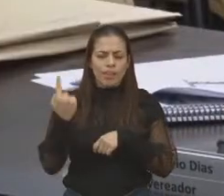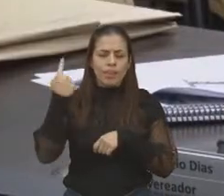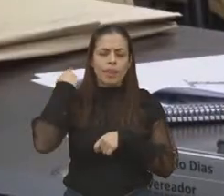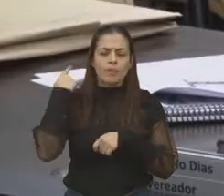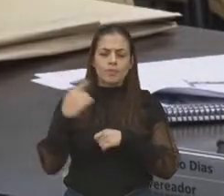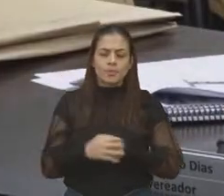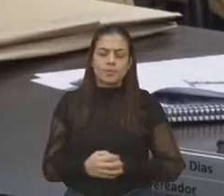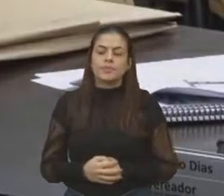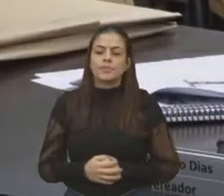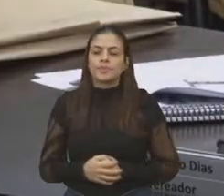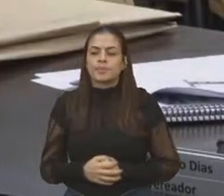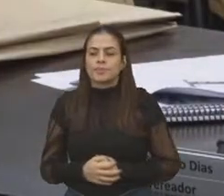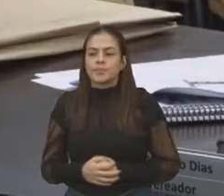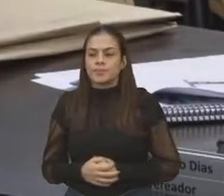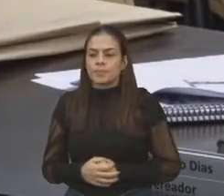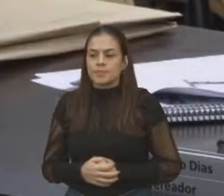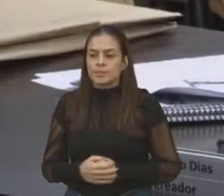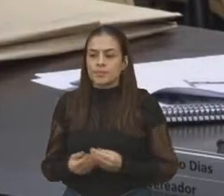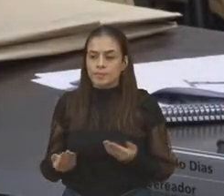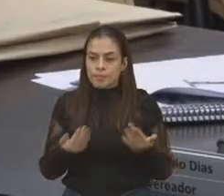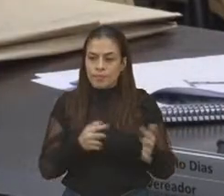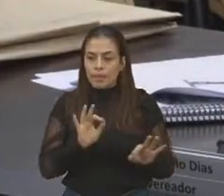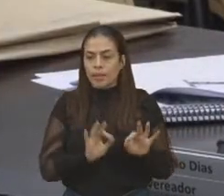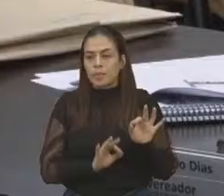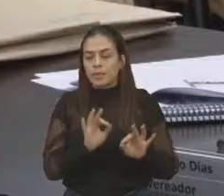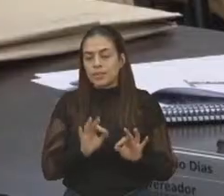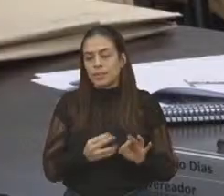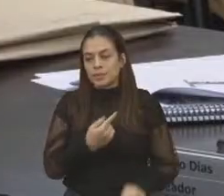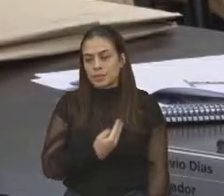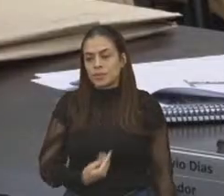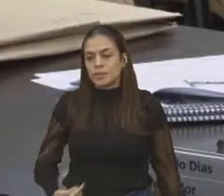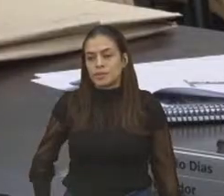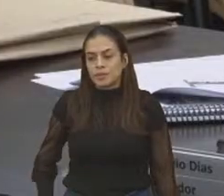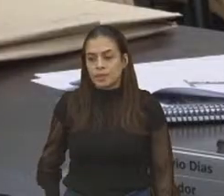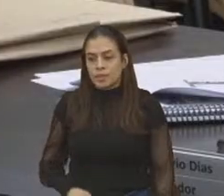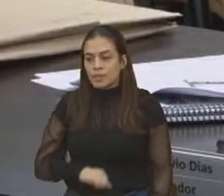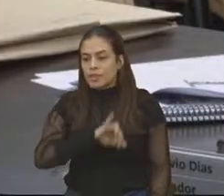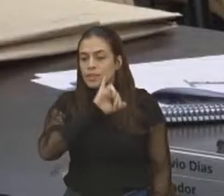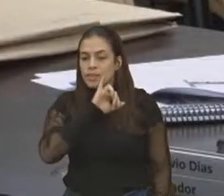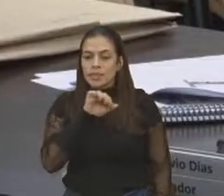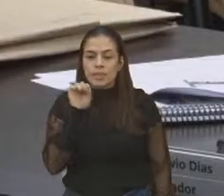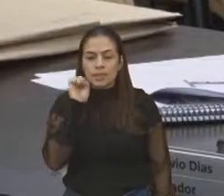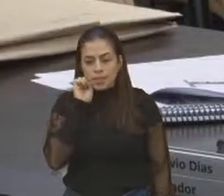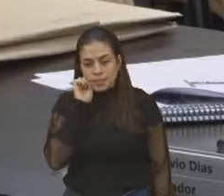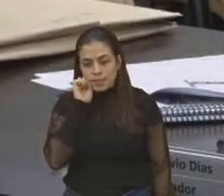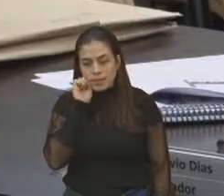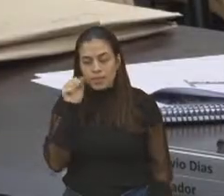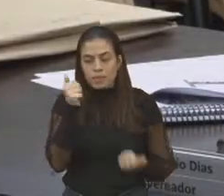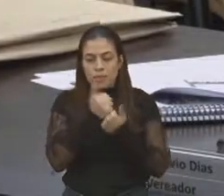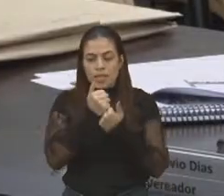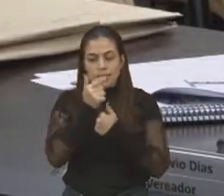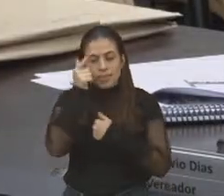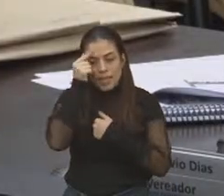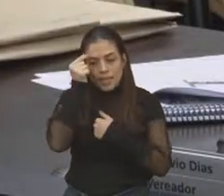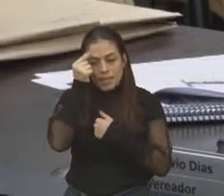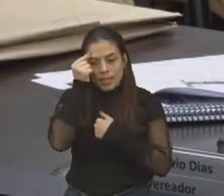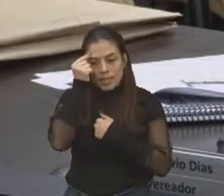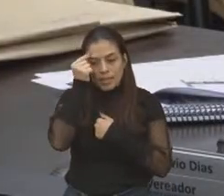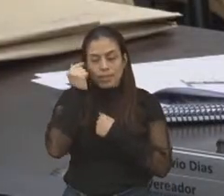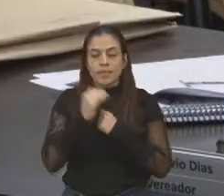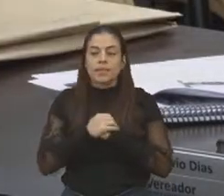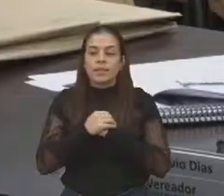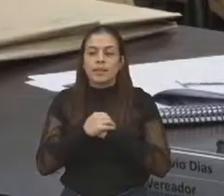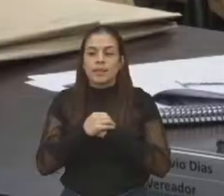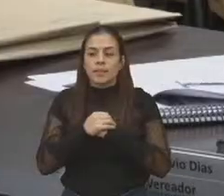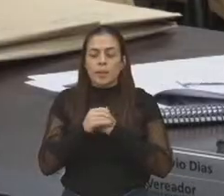ó, o programa de governo do Isaías, não é, que tinha o vice Sazak, que na sua primeira eleição